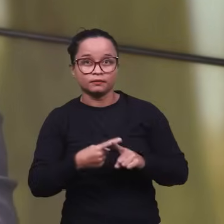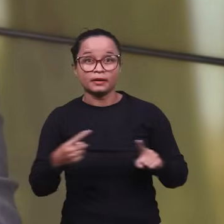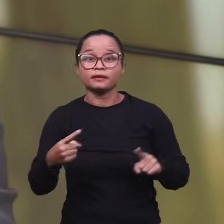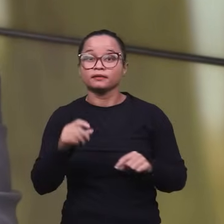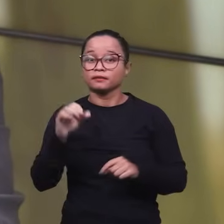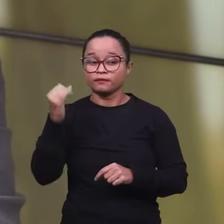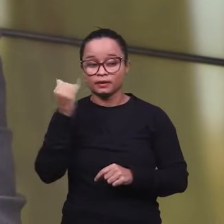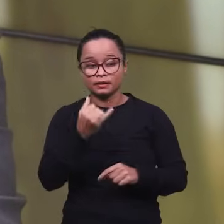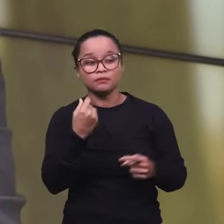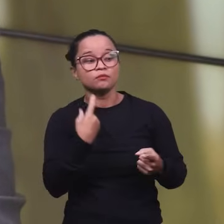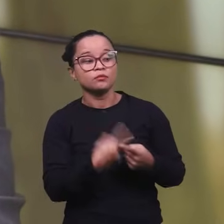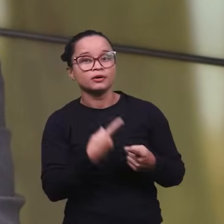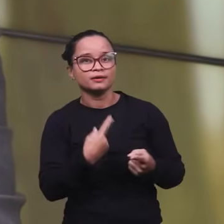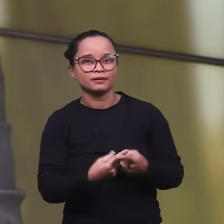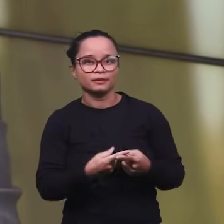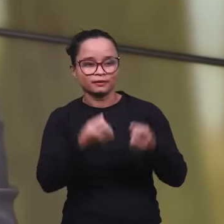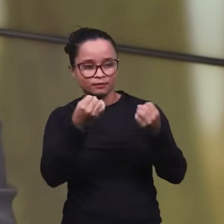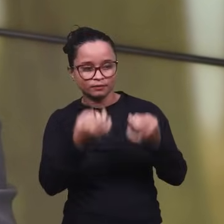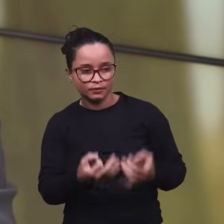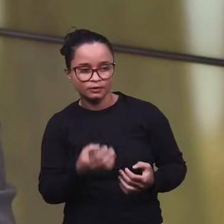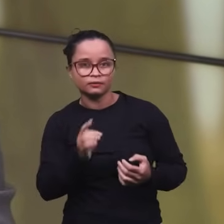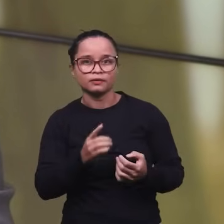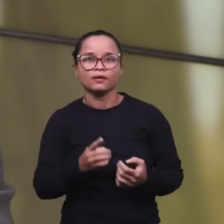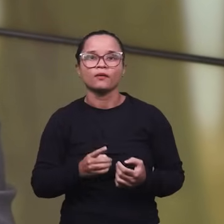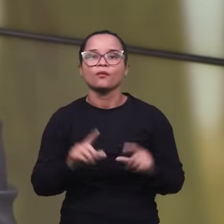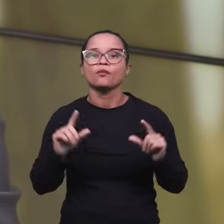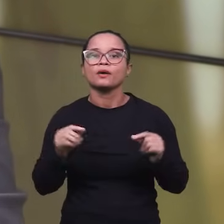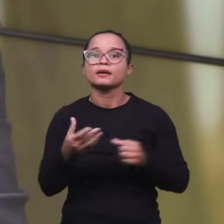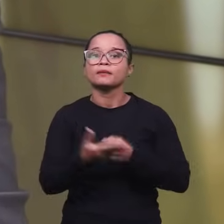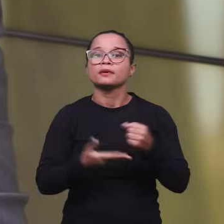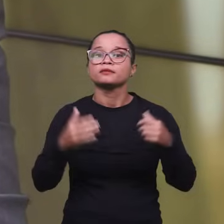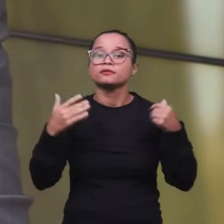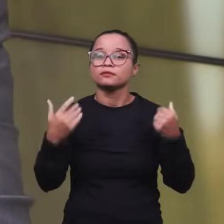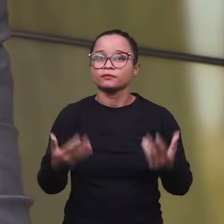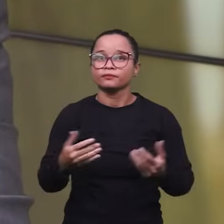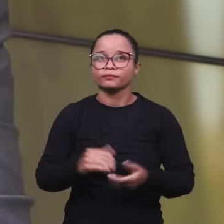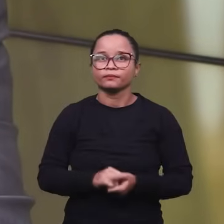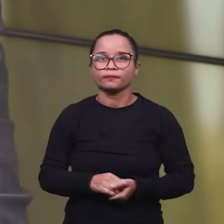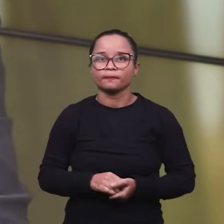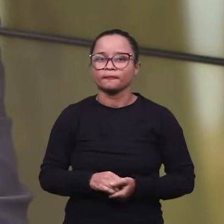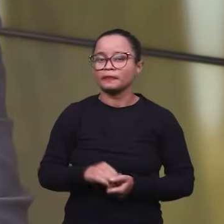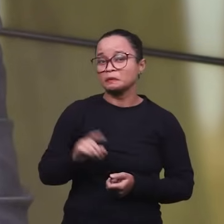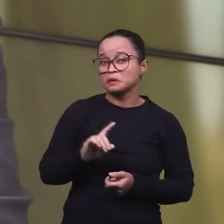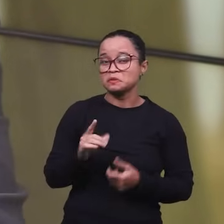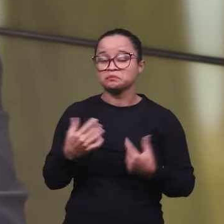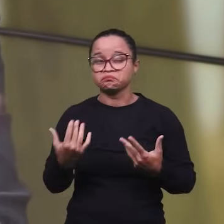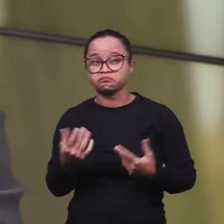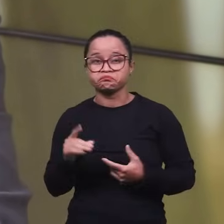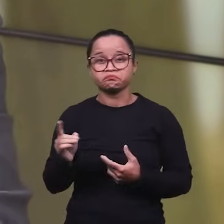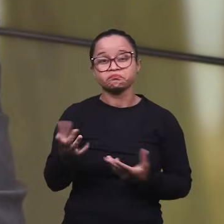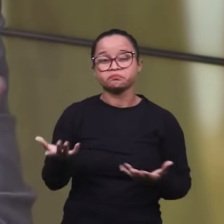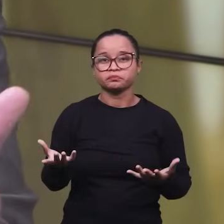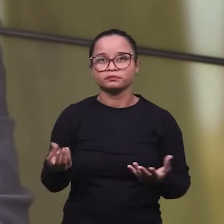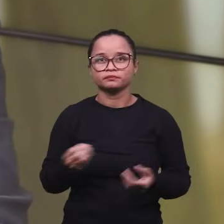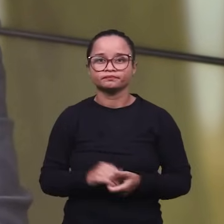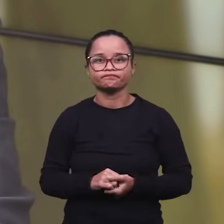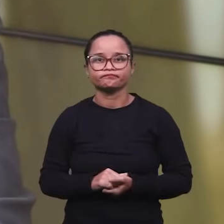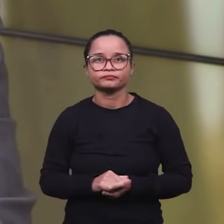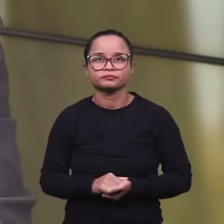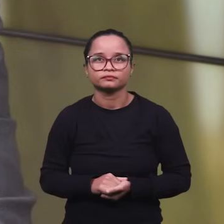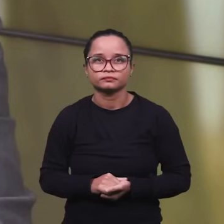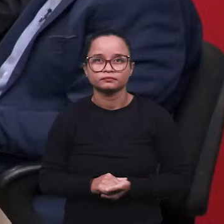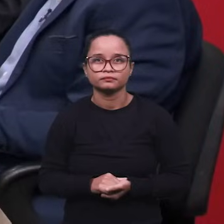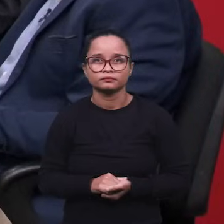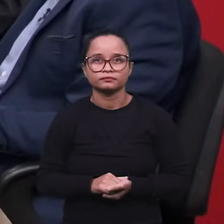dizer por que você está dizendo não, baseado em quê? E aí ele se assimila, e não por não, é opinião por opinião,